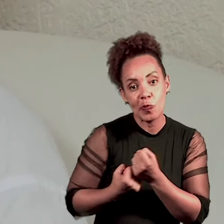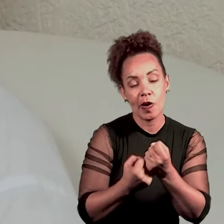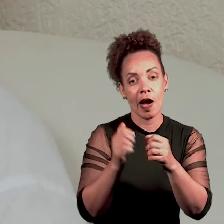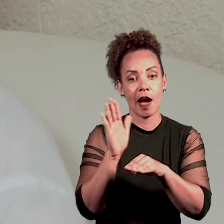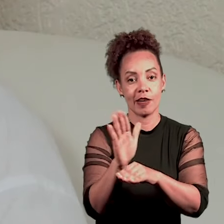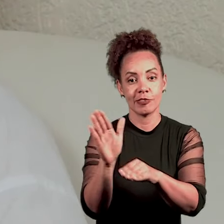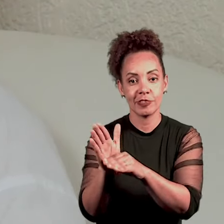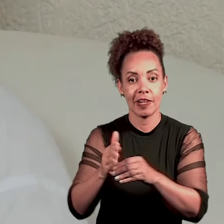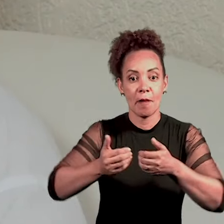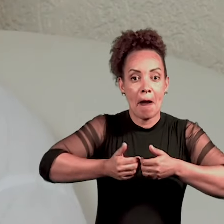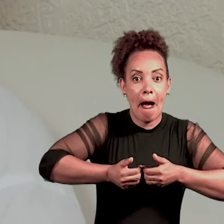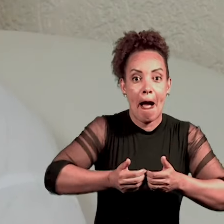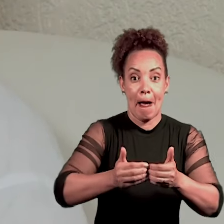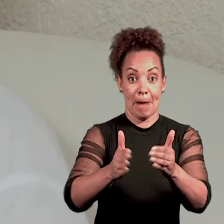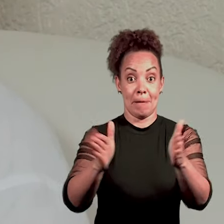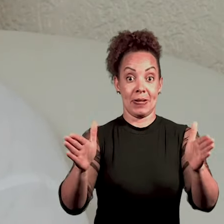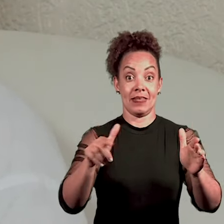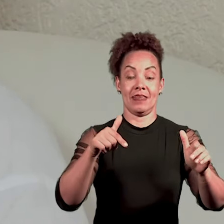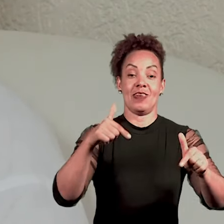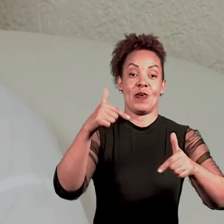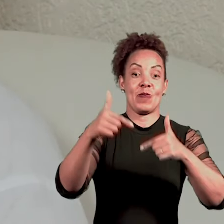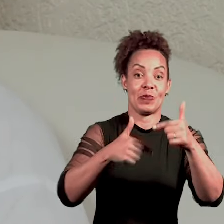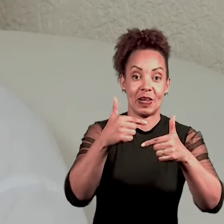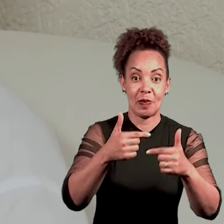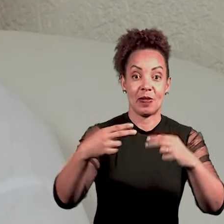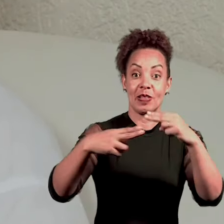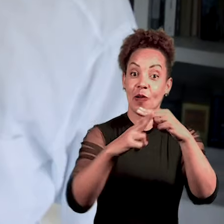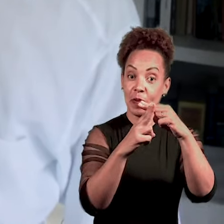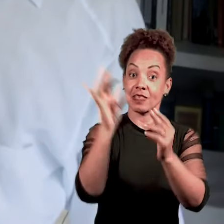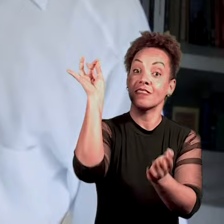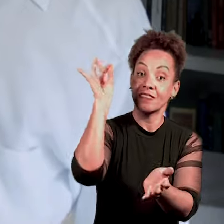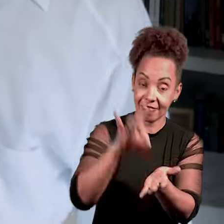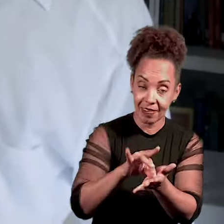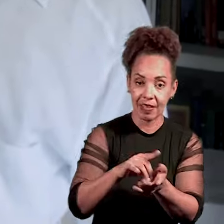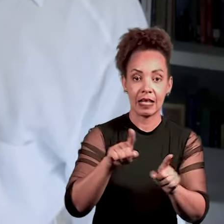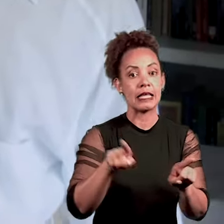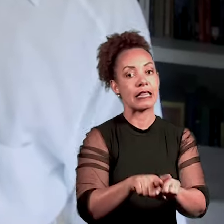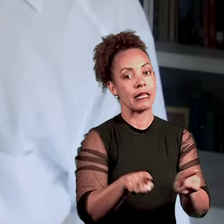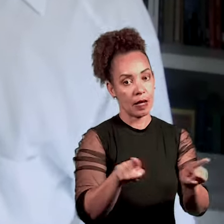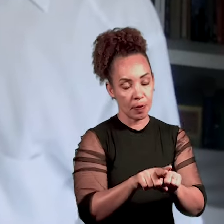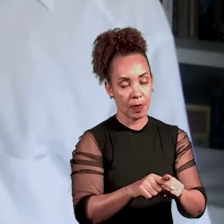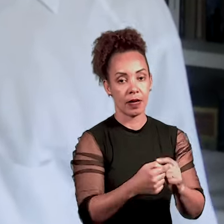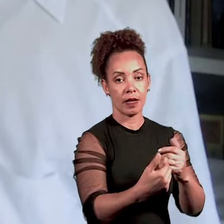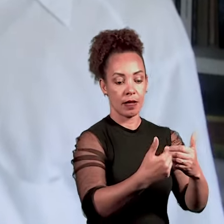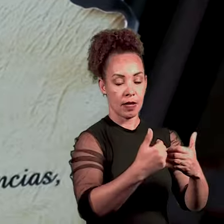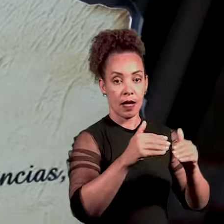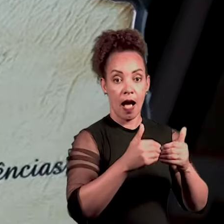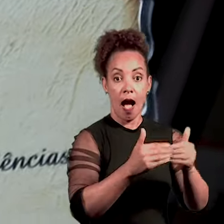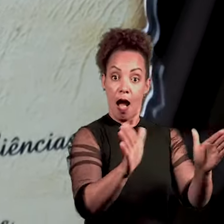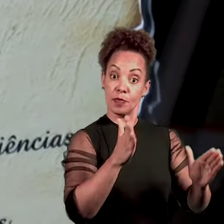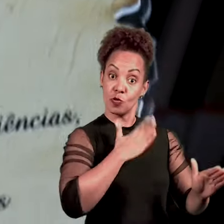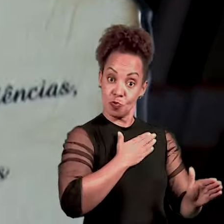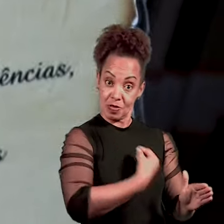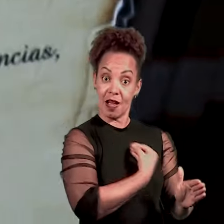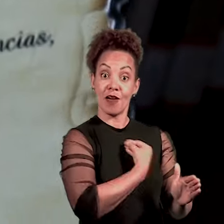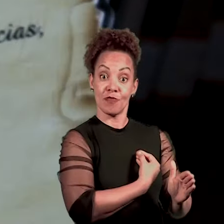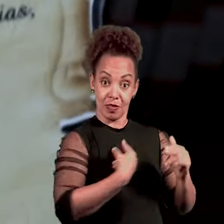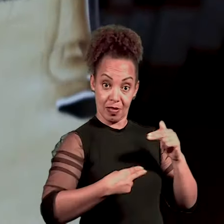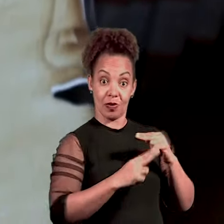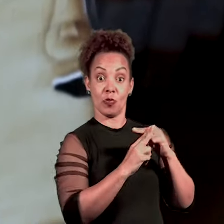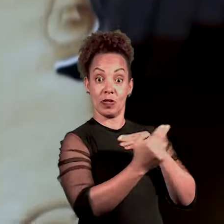ser uma realidade, a UESC também abriu caminhos para que eu me tornasse o profissional,